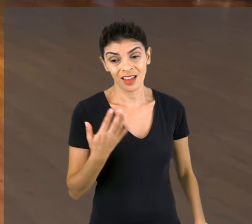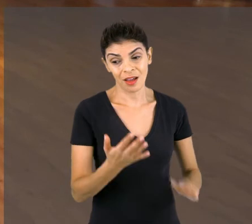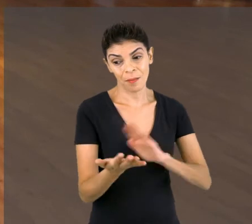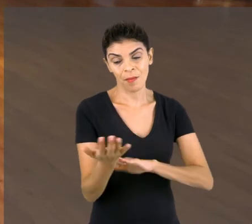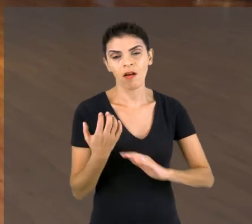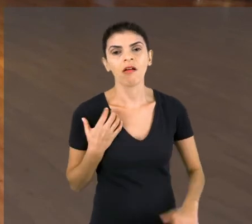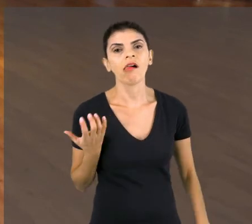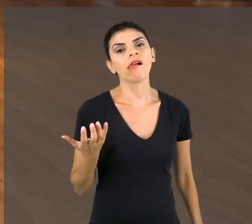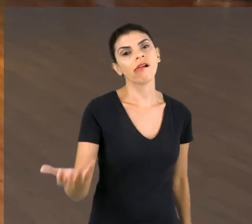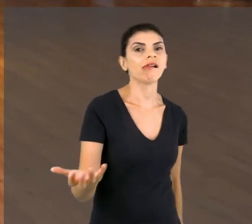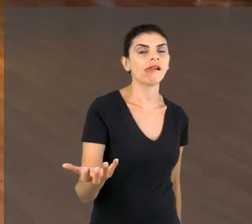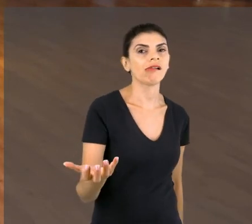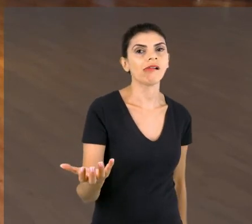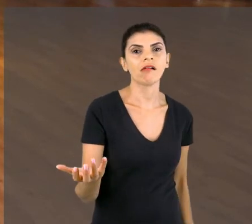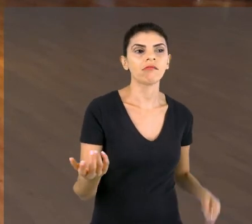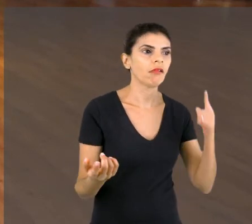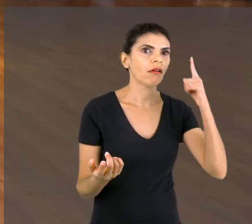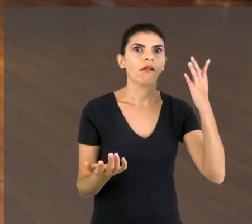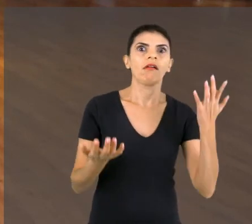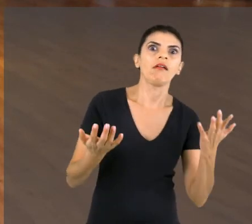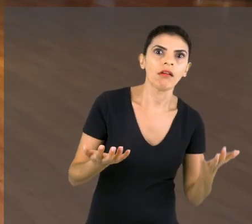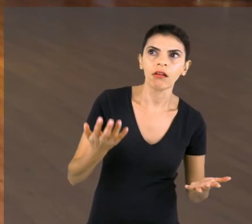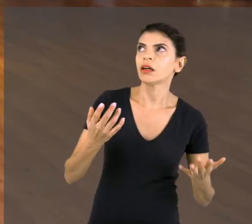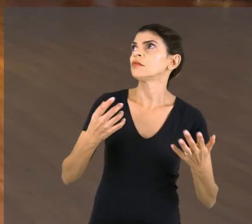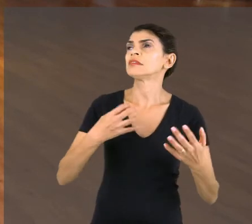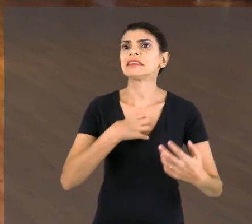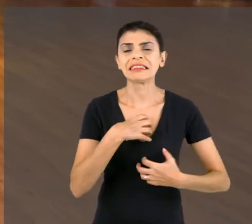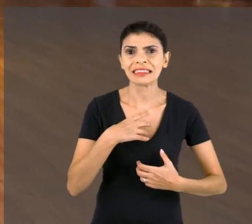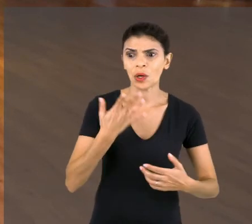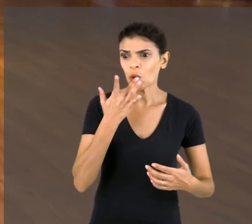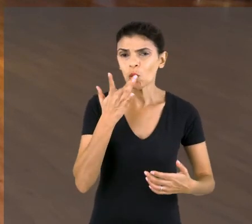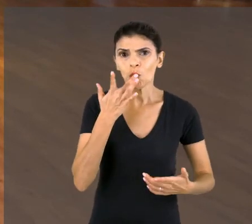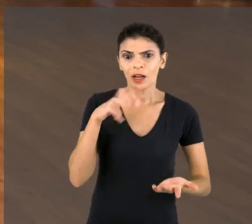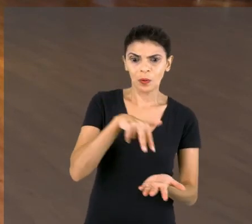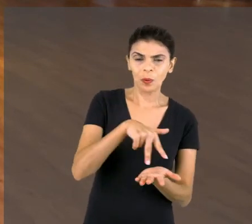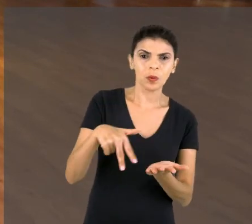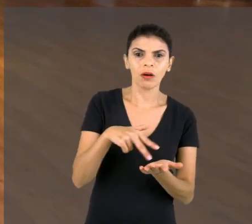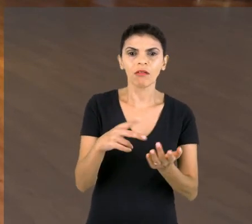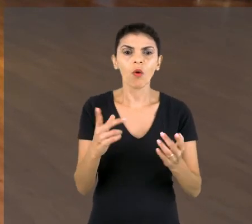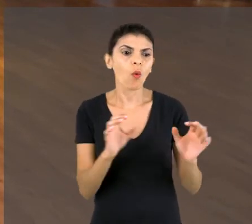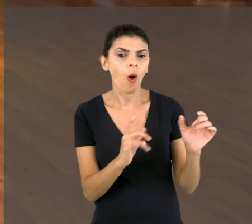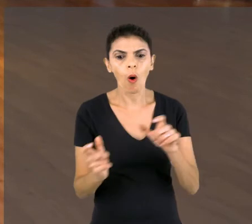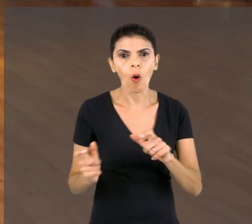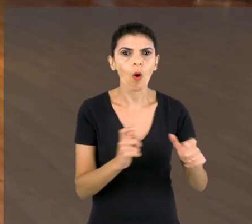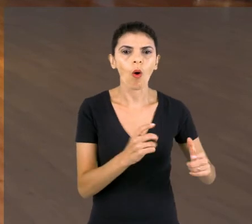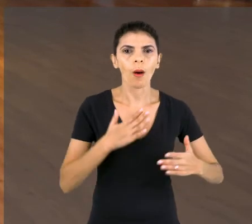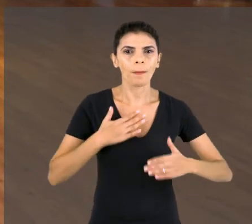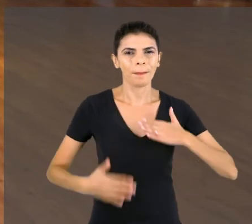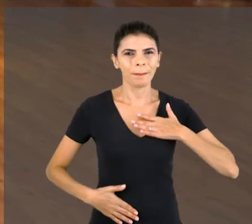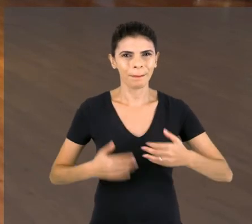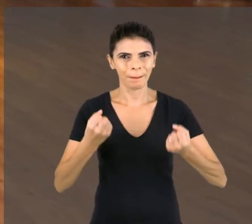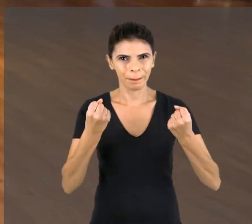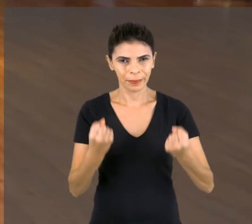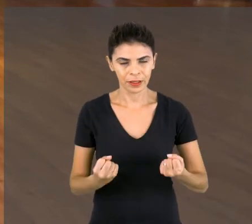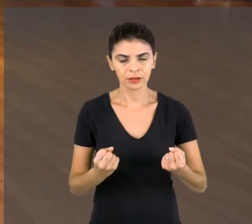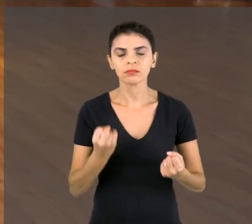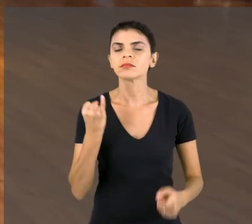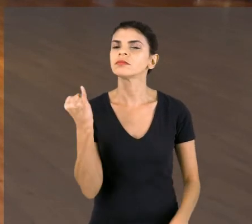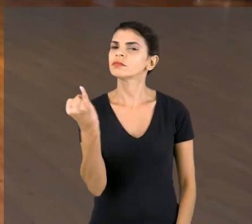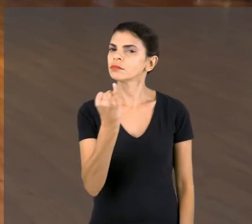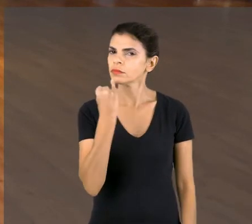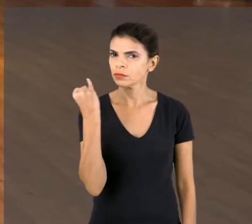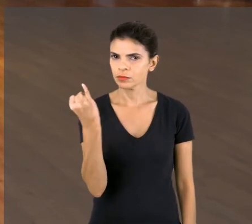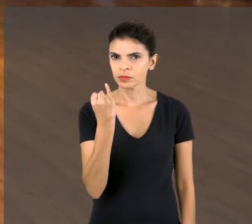desloca esse braço para fora, vocês nunca vão achar a posição ideal de transferência de peso. Então aqui é